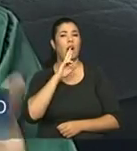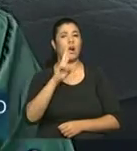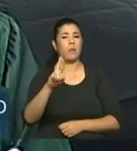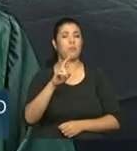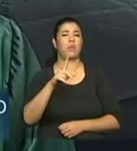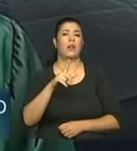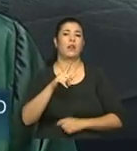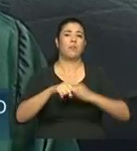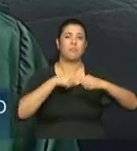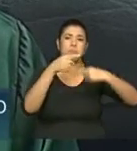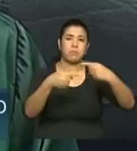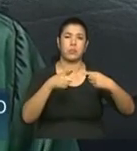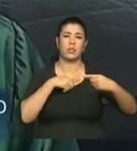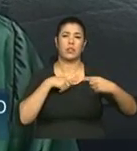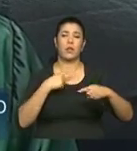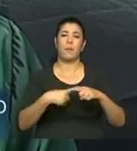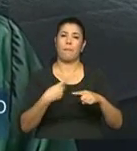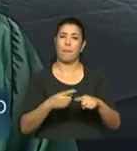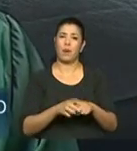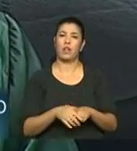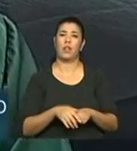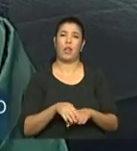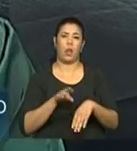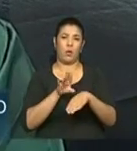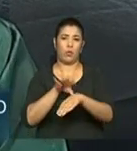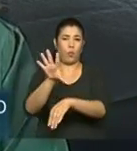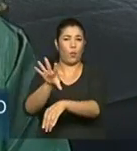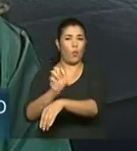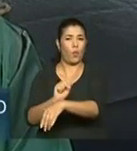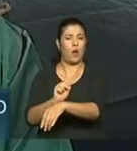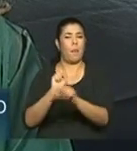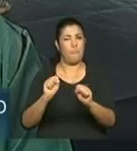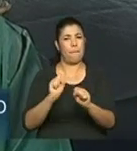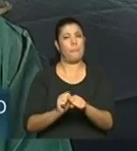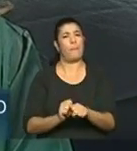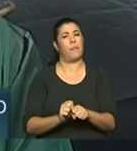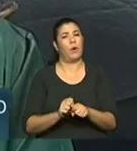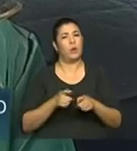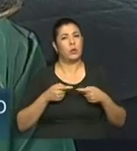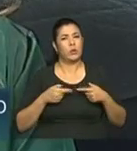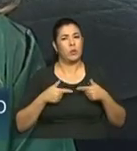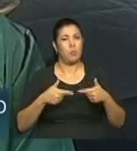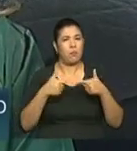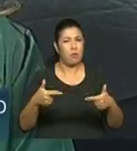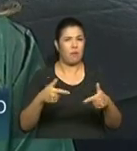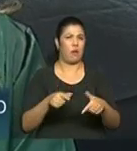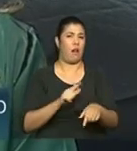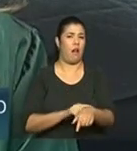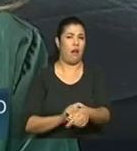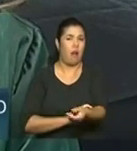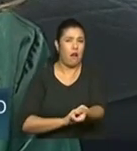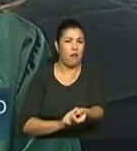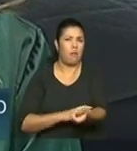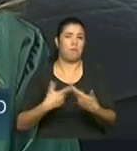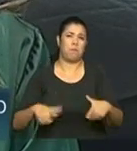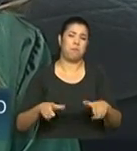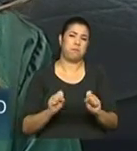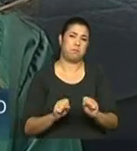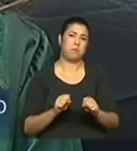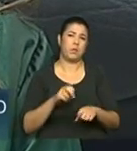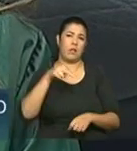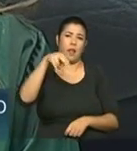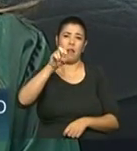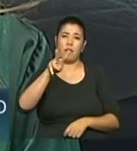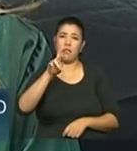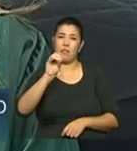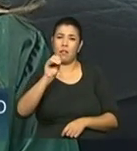o bacilo atinge também os nervos. Uma coisa importante de pontuar é que, mesmo que no